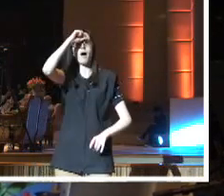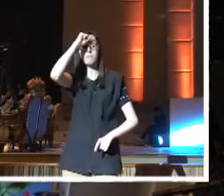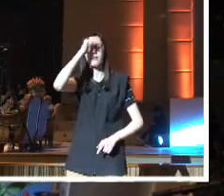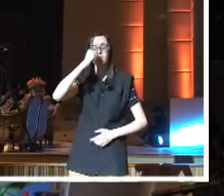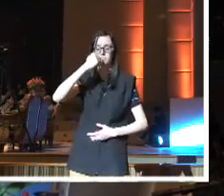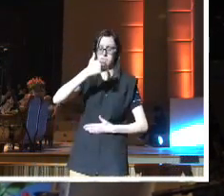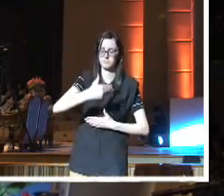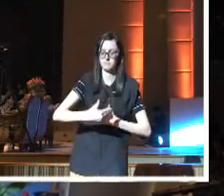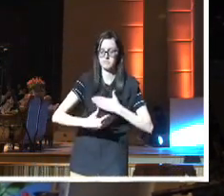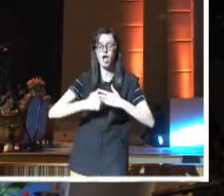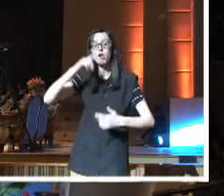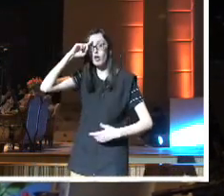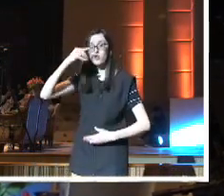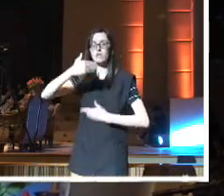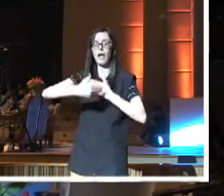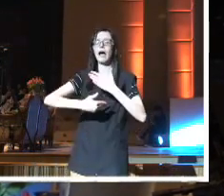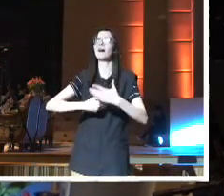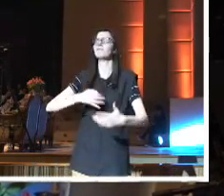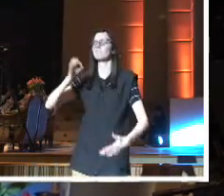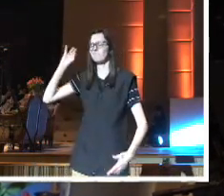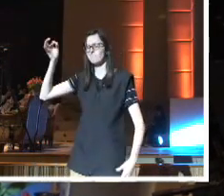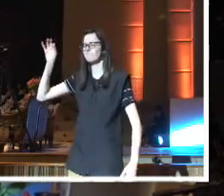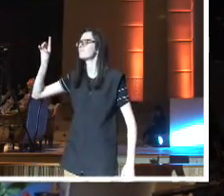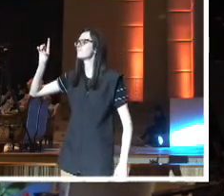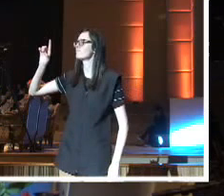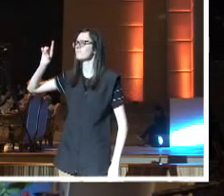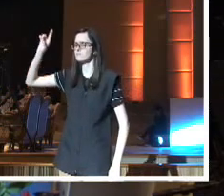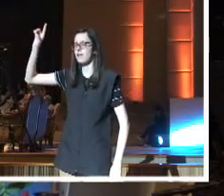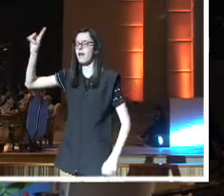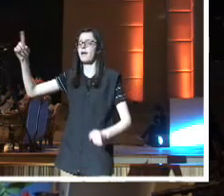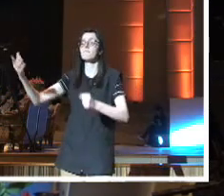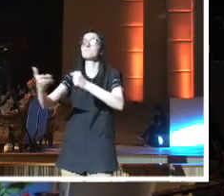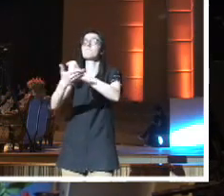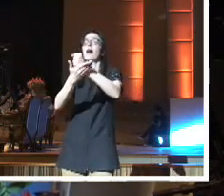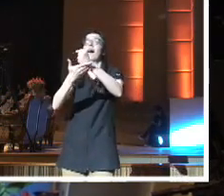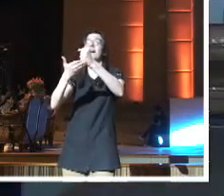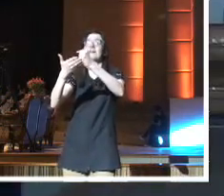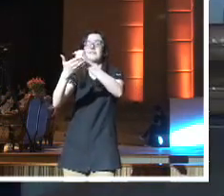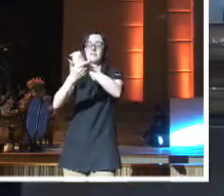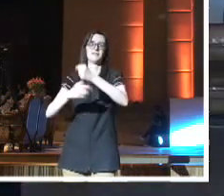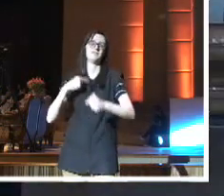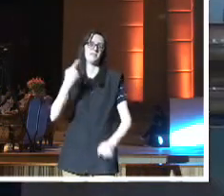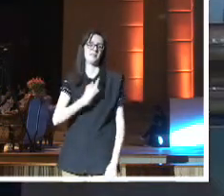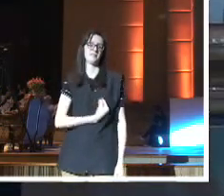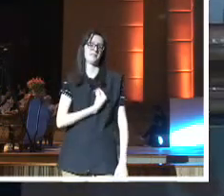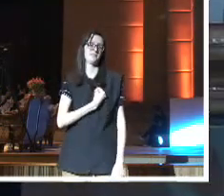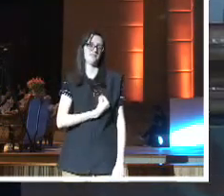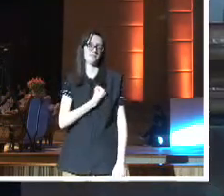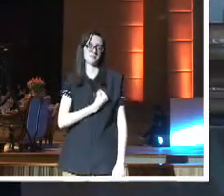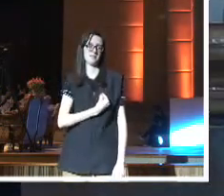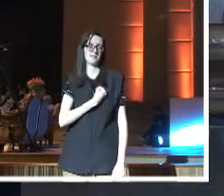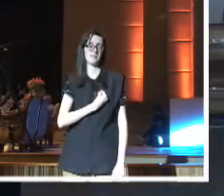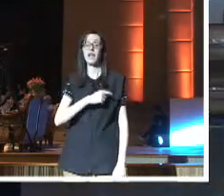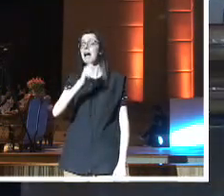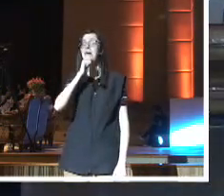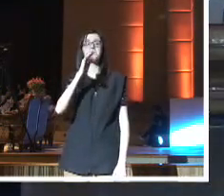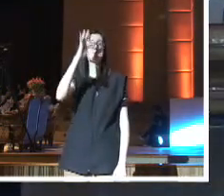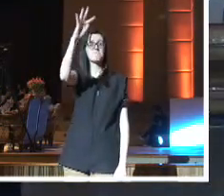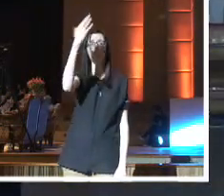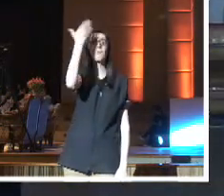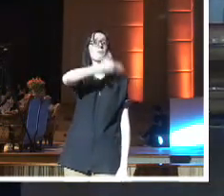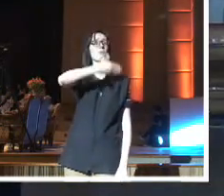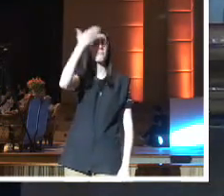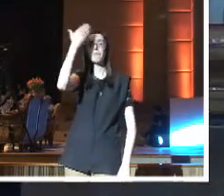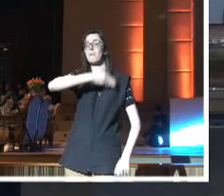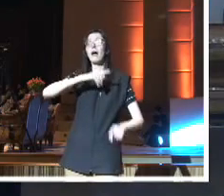cada dia sabendo que Deus é o firme fundamento de coisas que ainda não aconteceram, mas